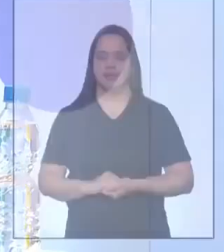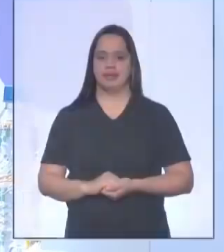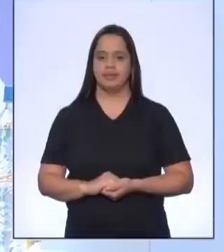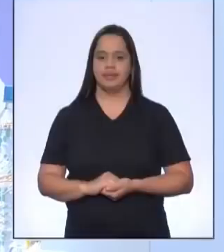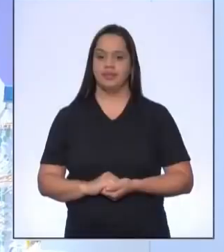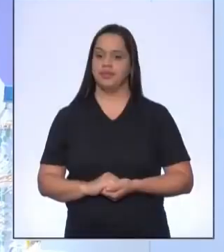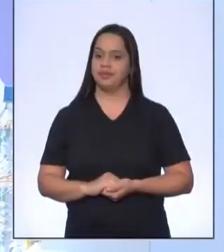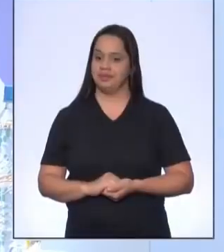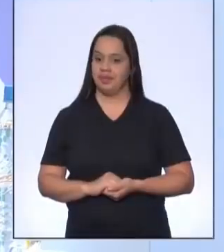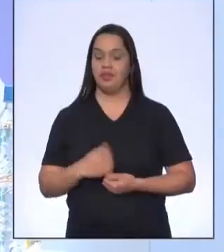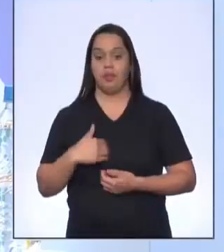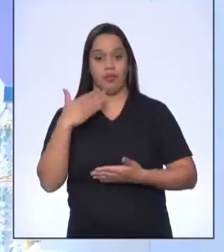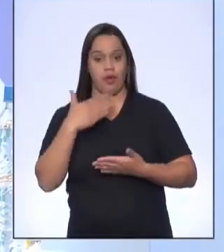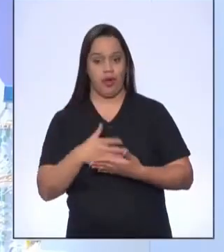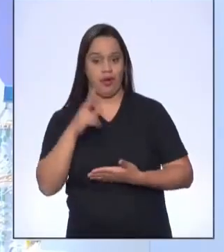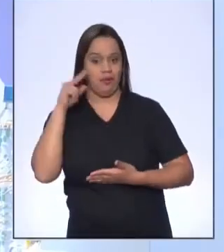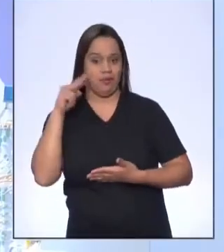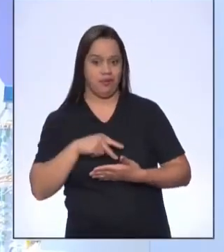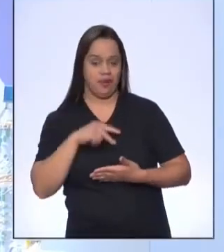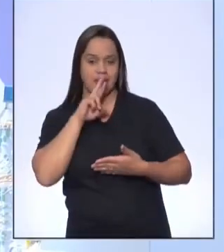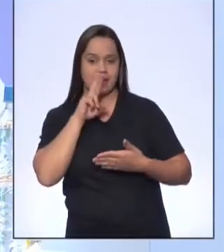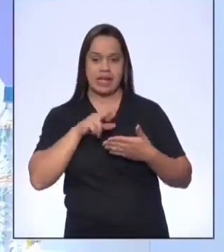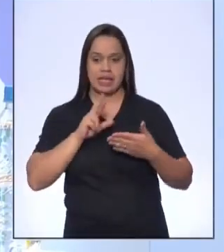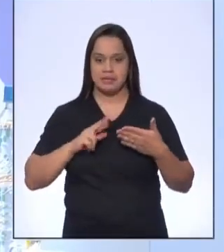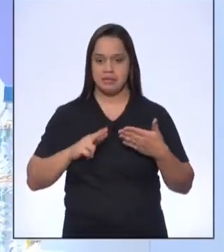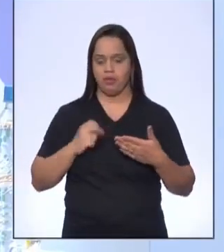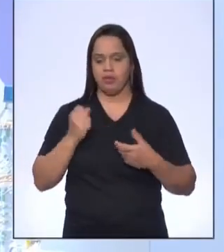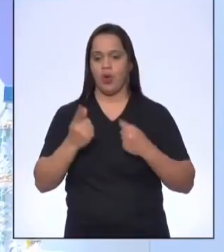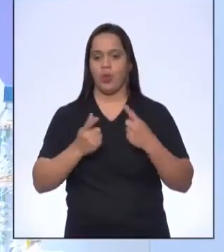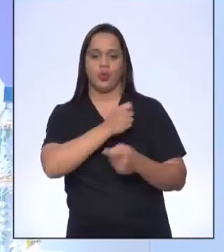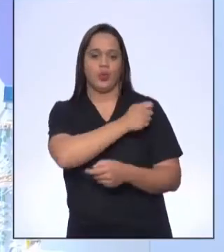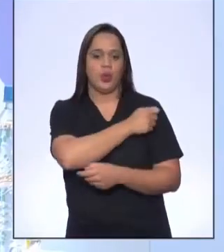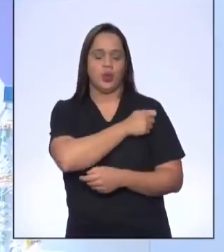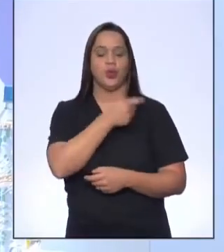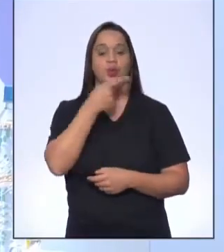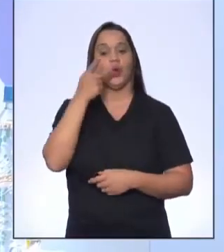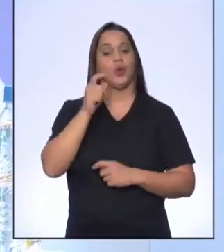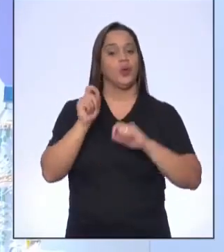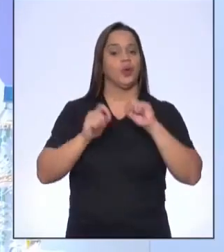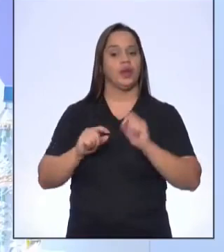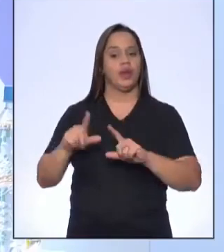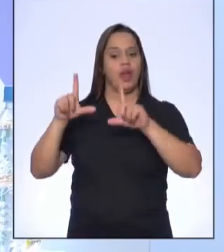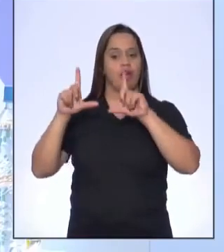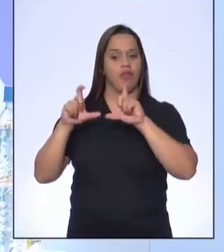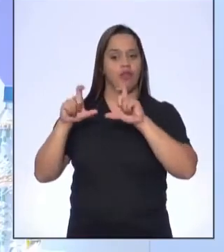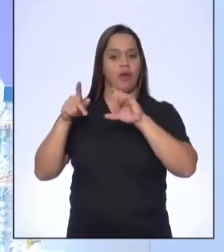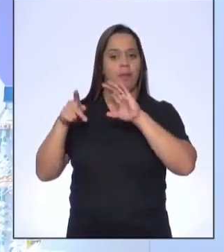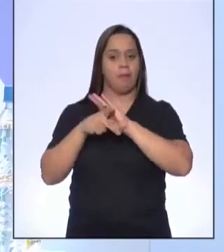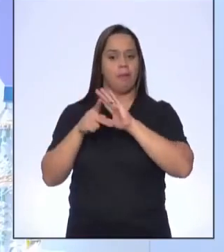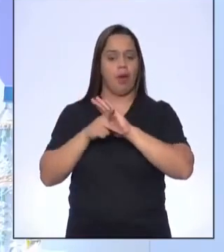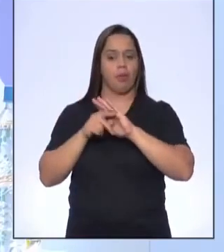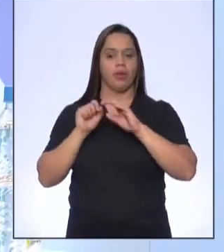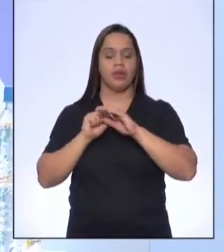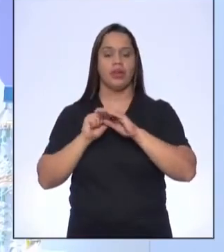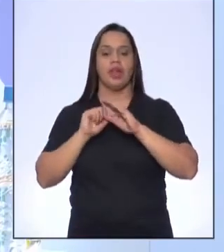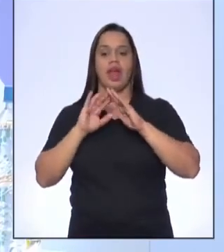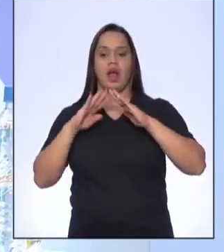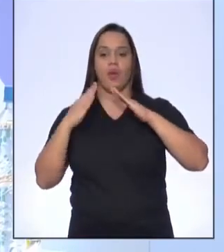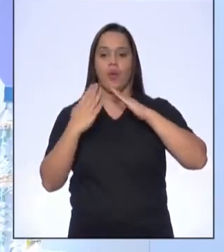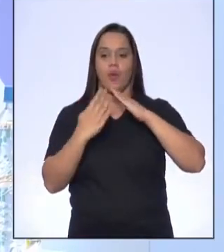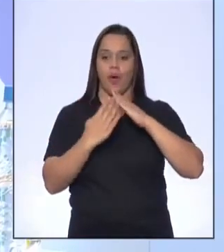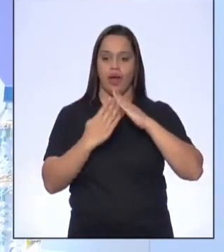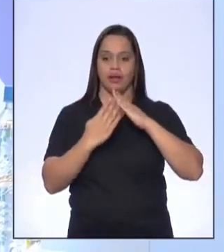Bom, vamos às respostas. Alguns colocaram o seguinte: desrespeito à quarentena. Outros